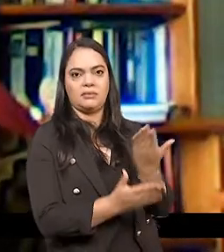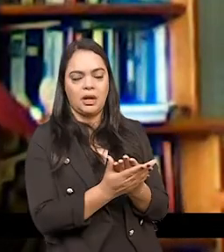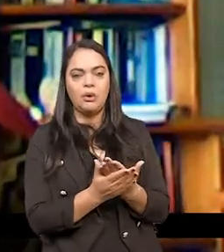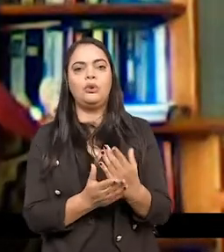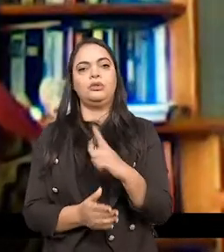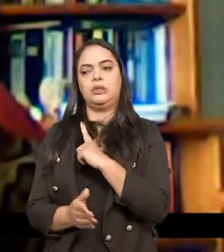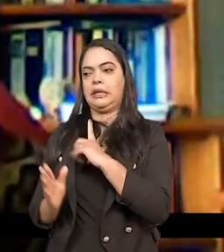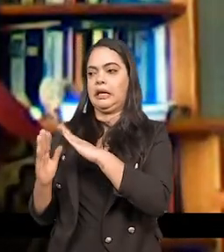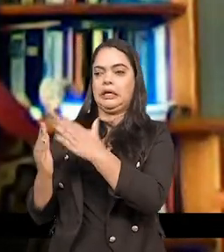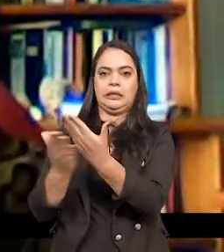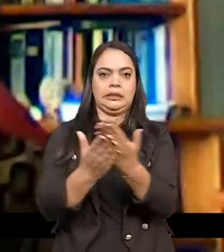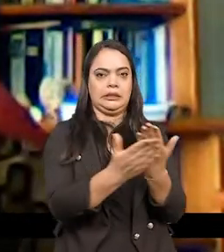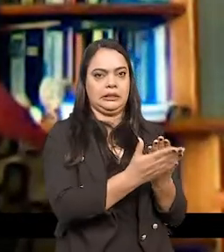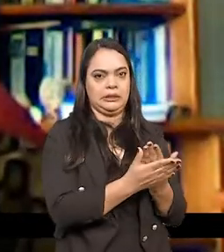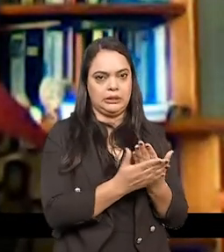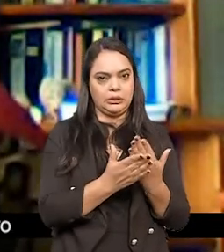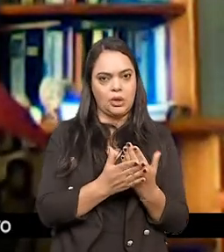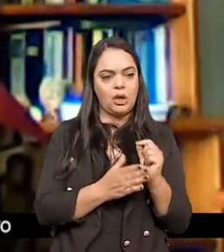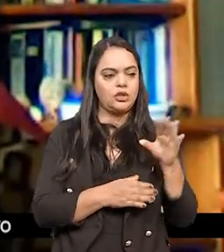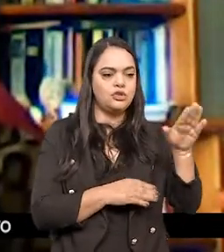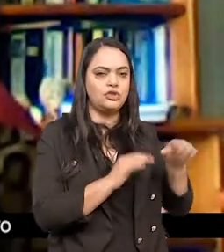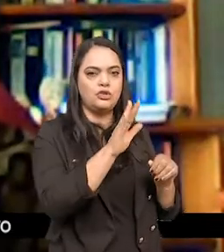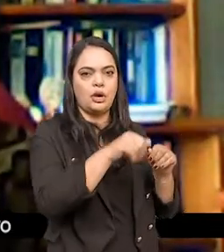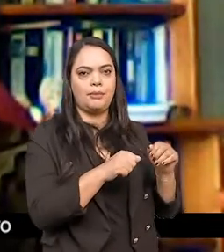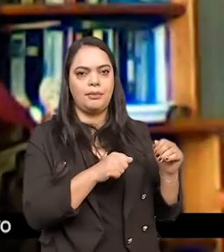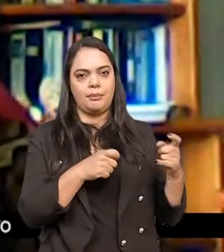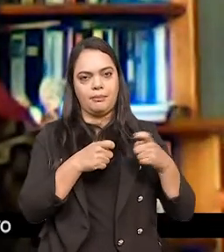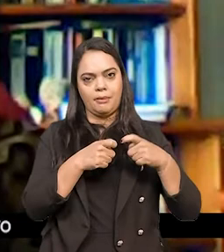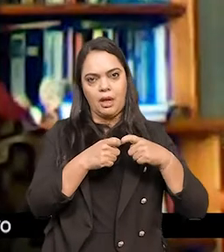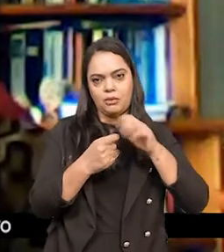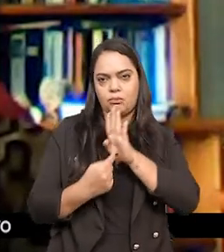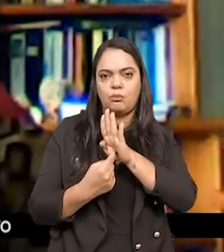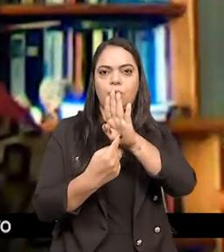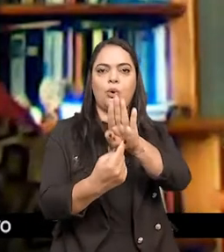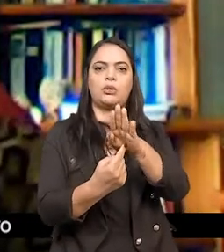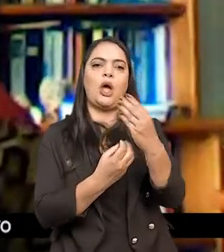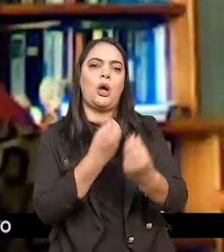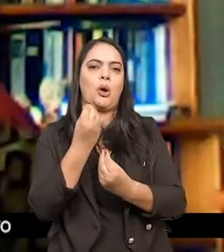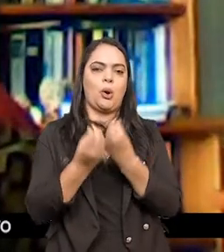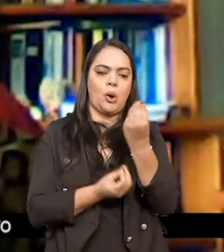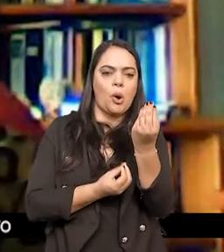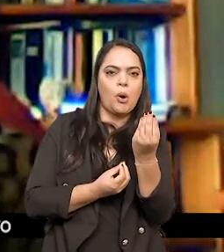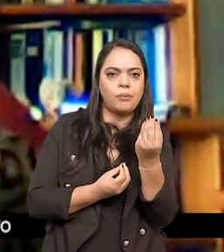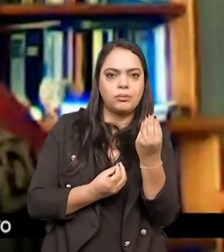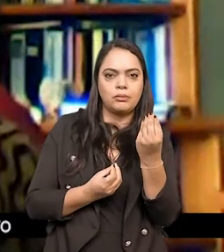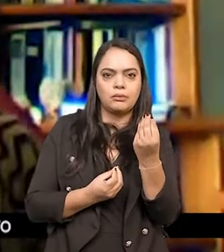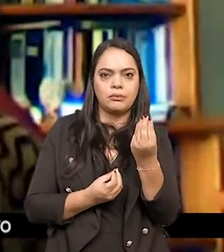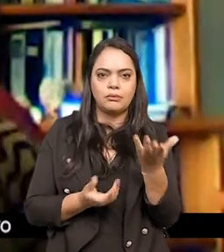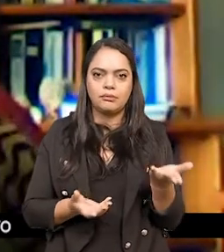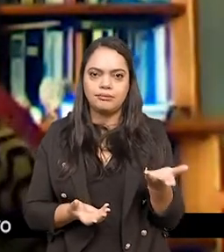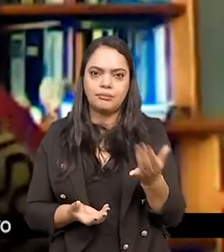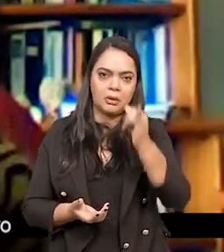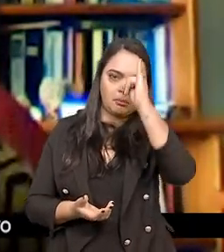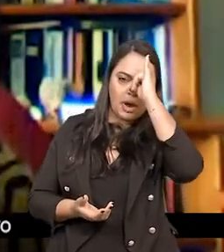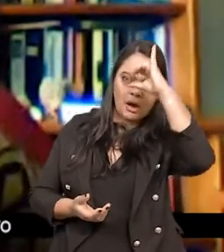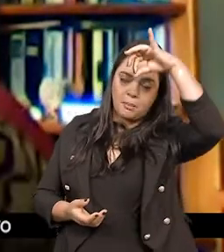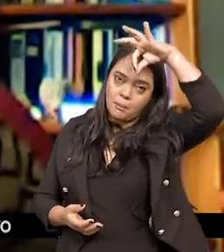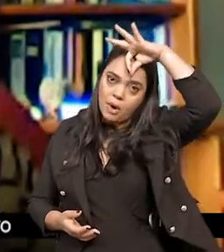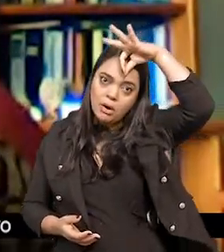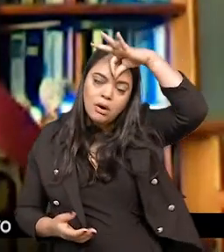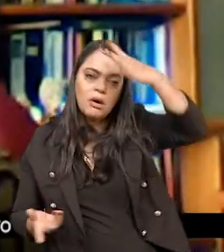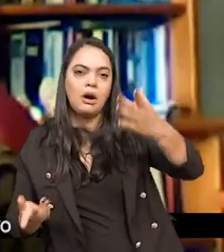existem as escolas que levam aqueles médicos que vão lá mostrar o aparelho reprodutor, etc. e tal. Gravidez